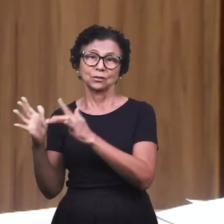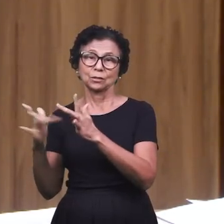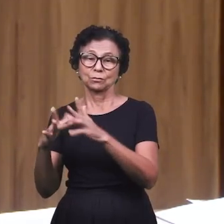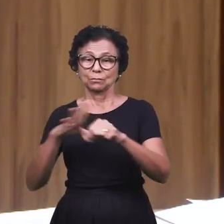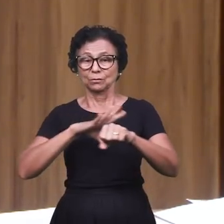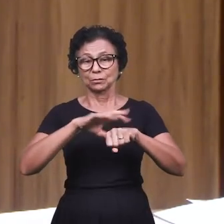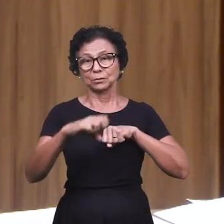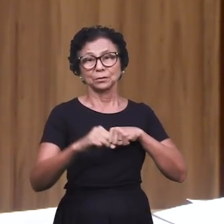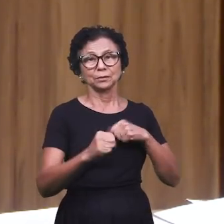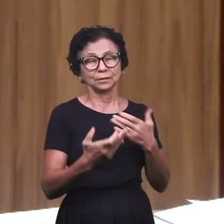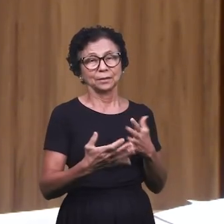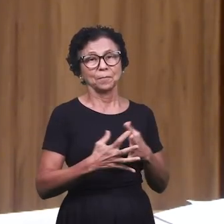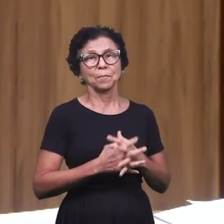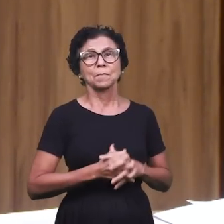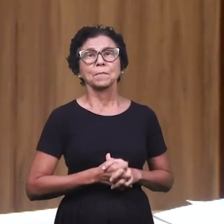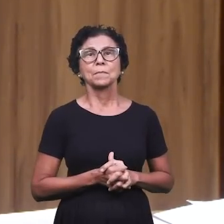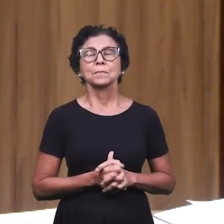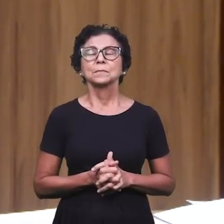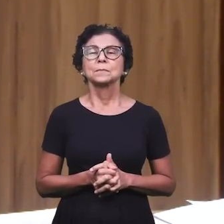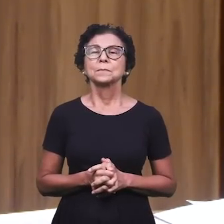interessante que em Mateus